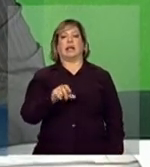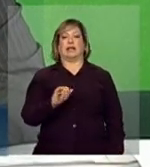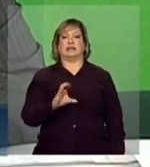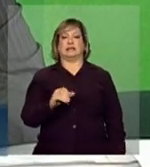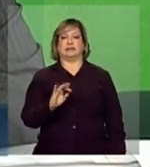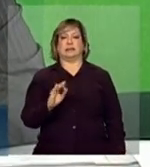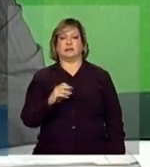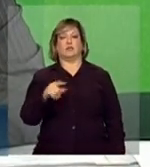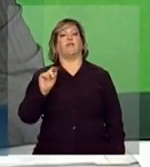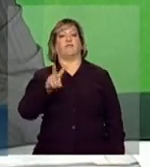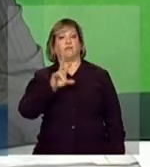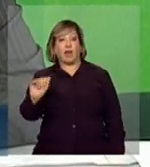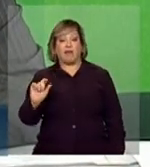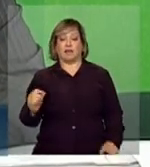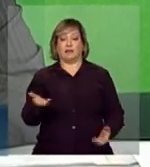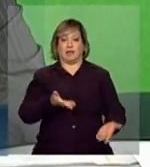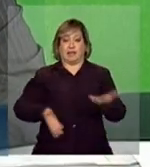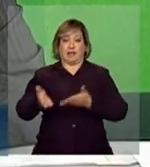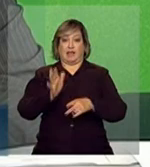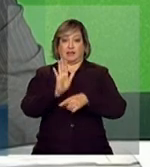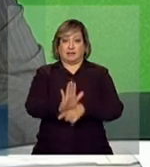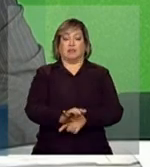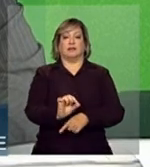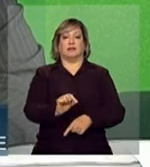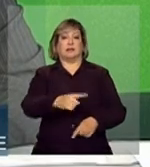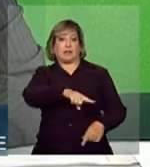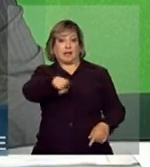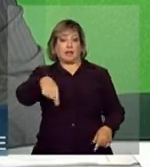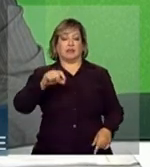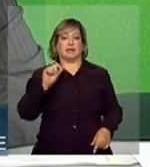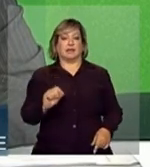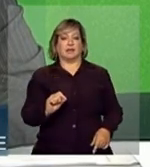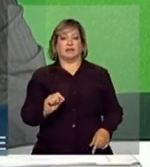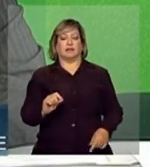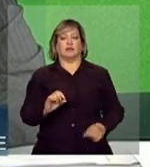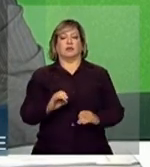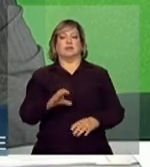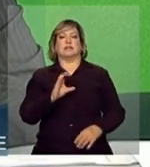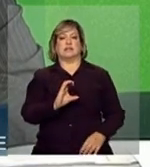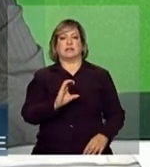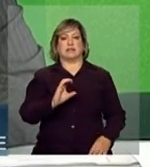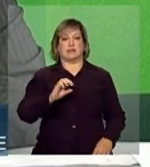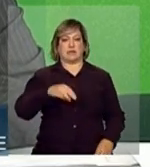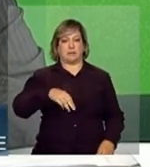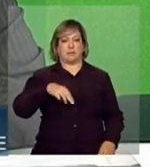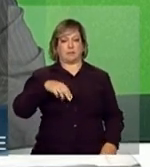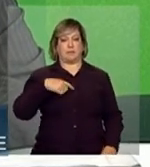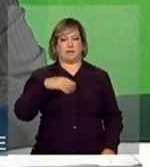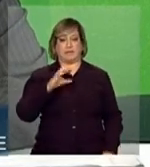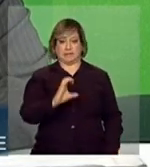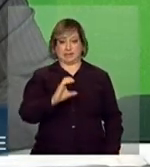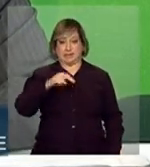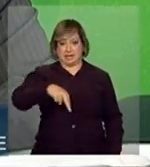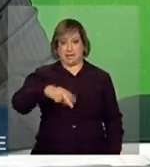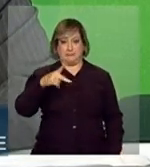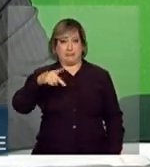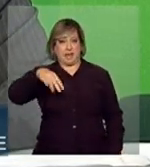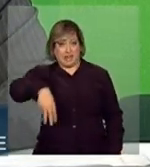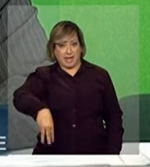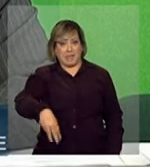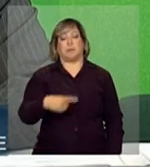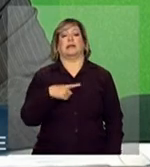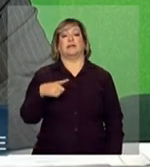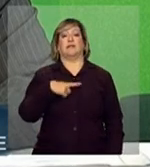ela vai atender a uma orientação do CNPM, Conselho Nacional de Política Mineral,